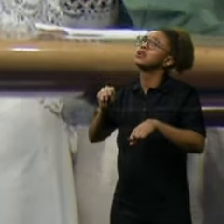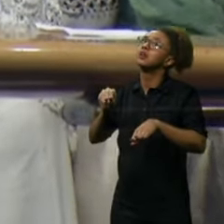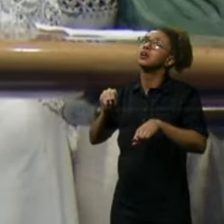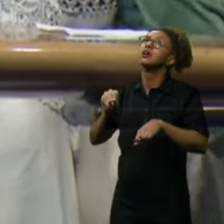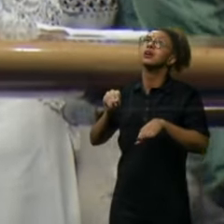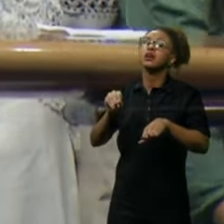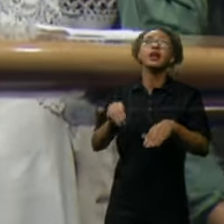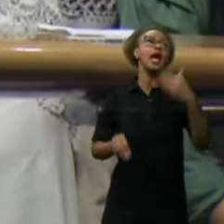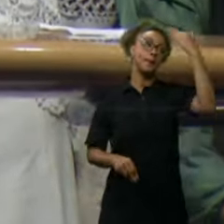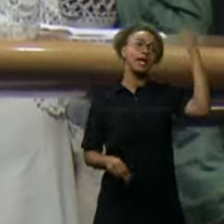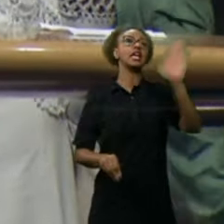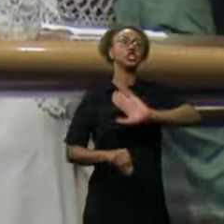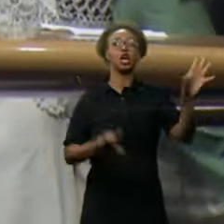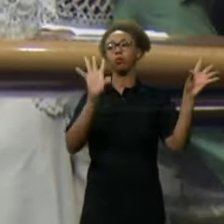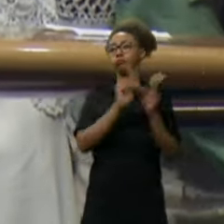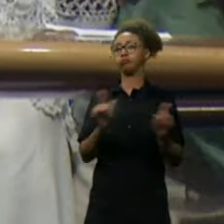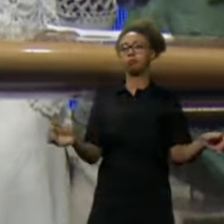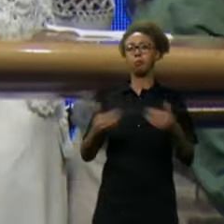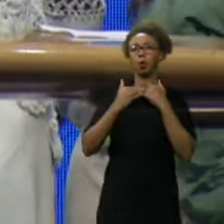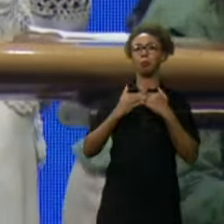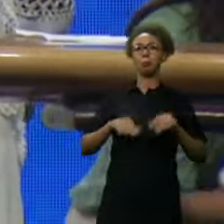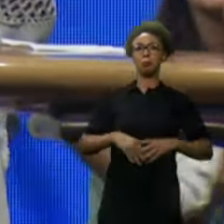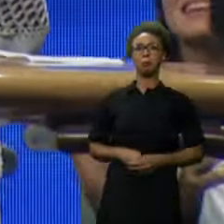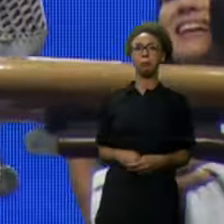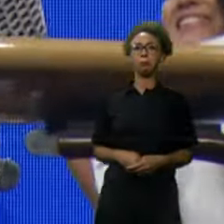Obrigado tchau o E aí